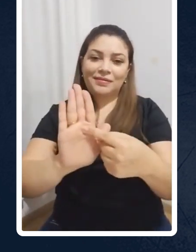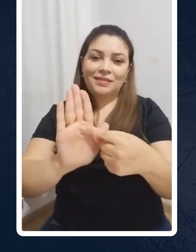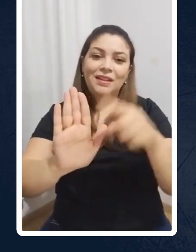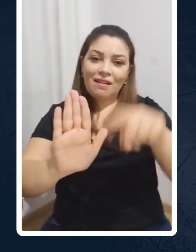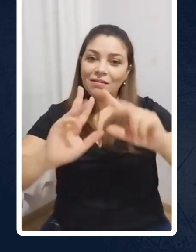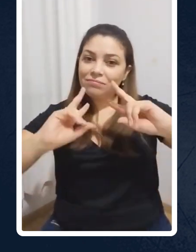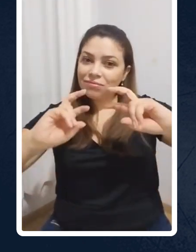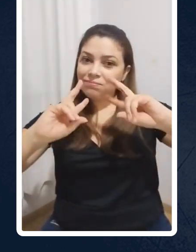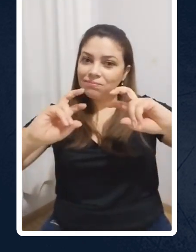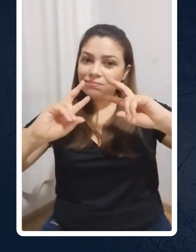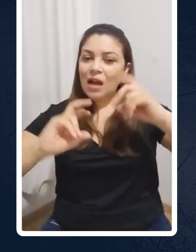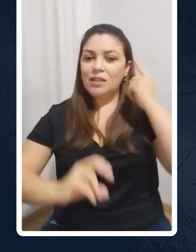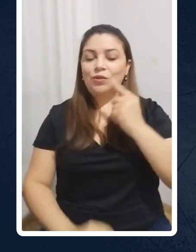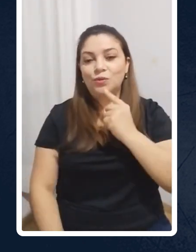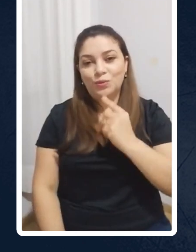Ele não passa como